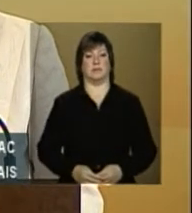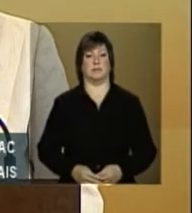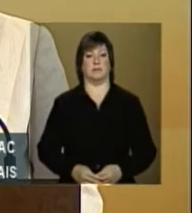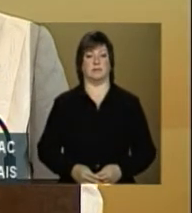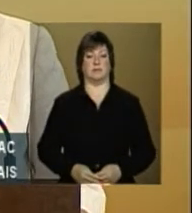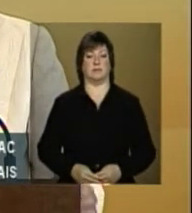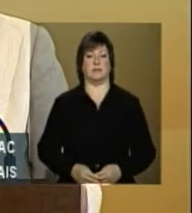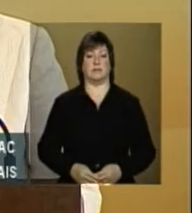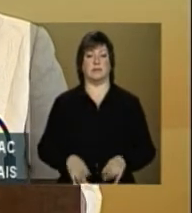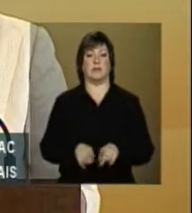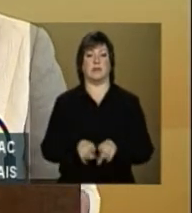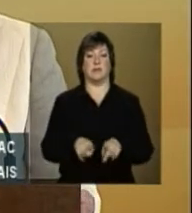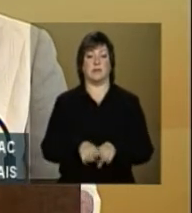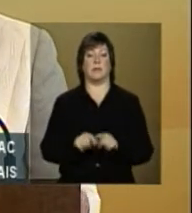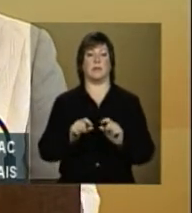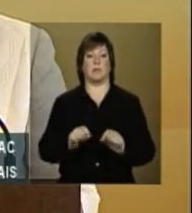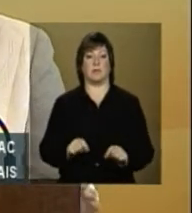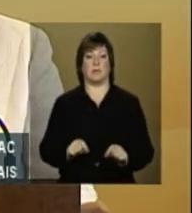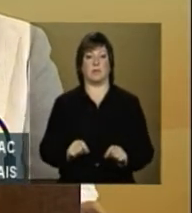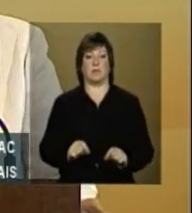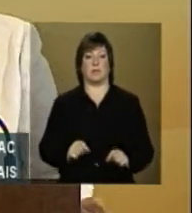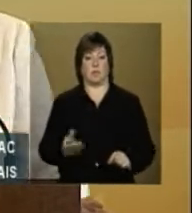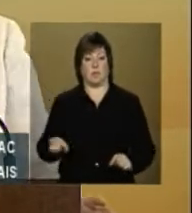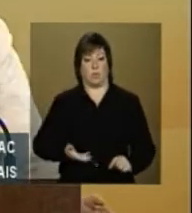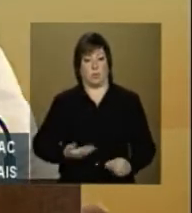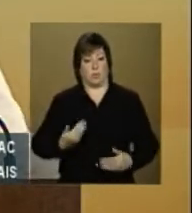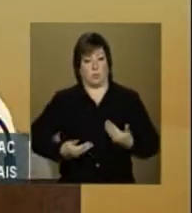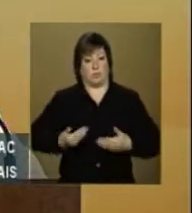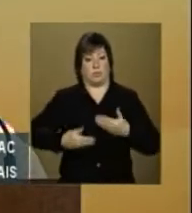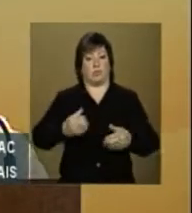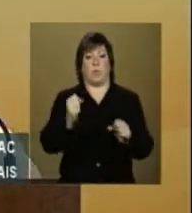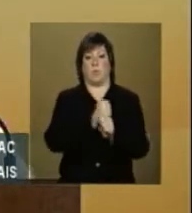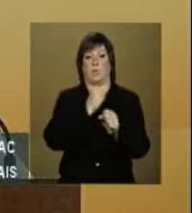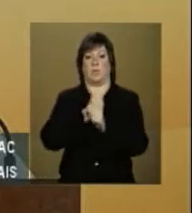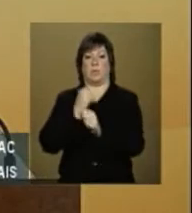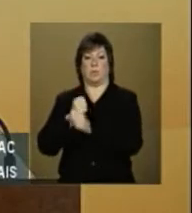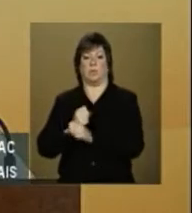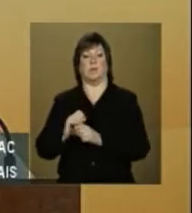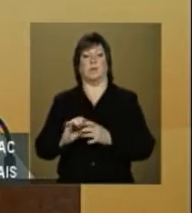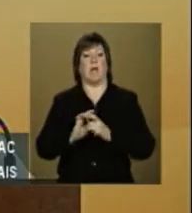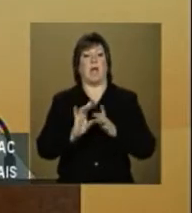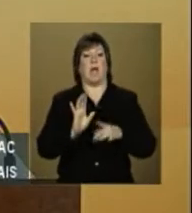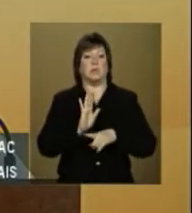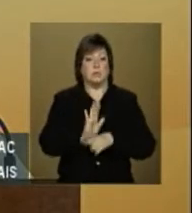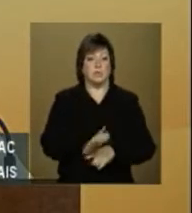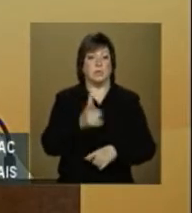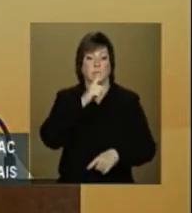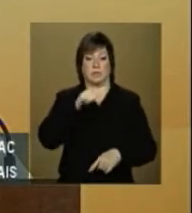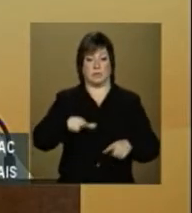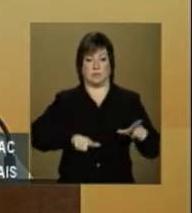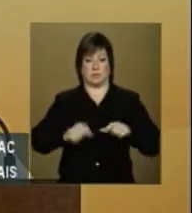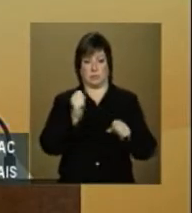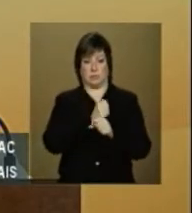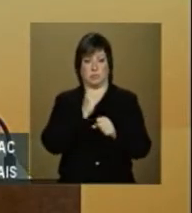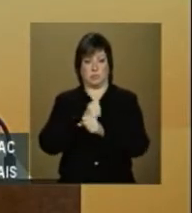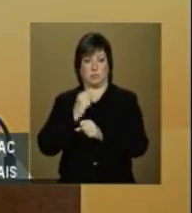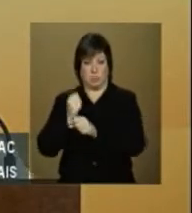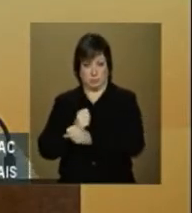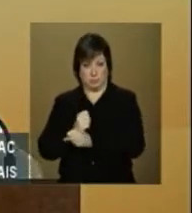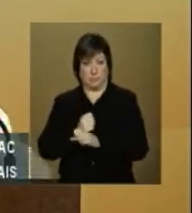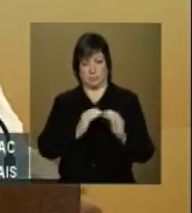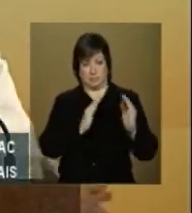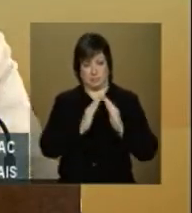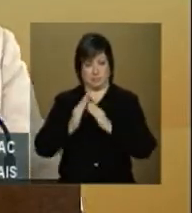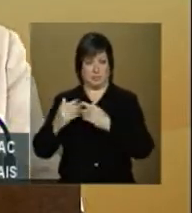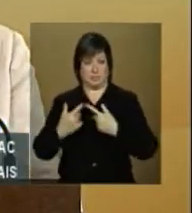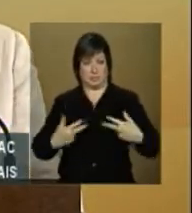e com aceleração do ritmo de construção, permitindo que a atividade da construção